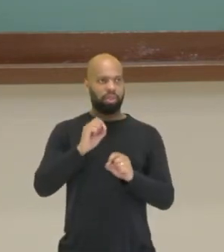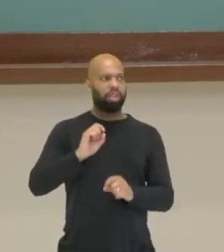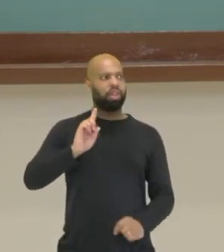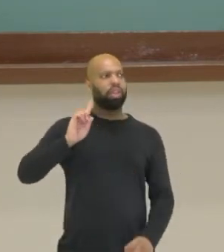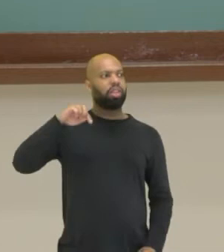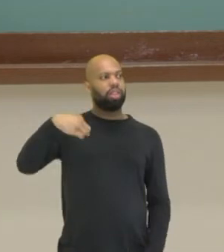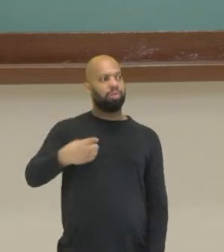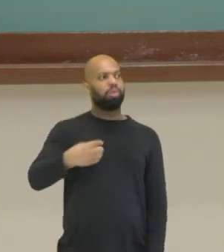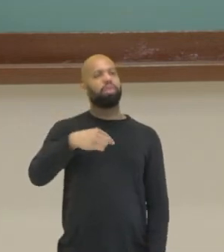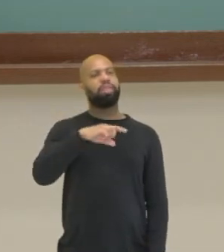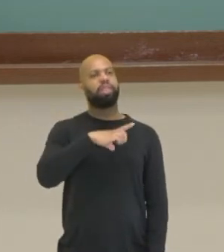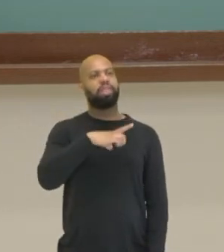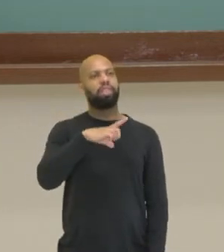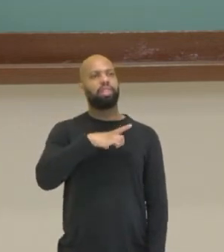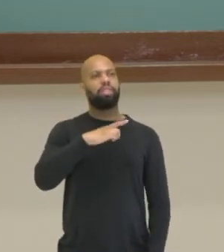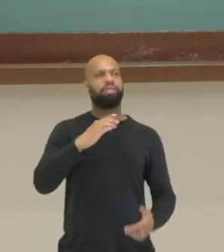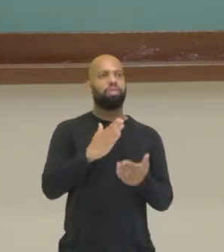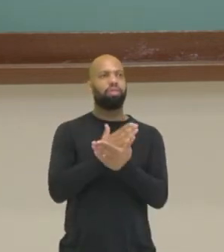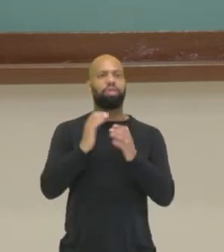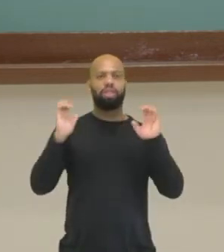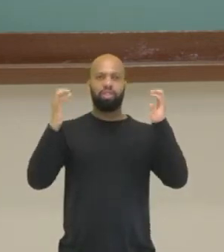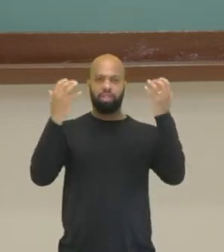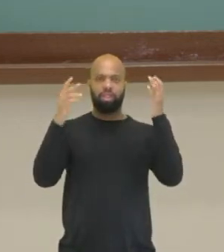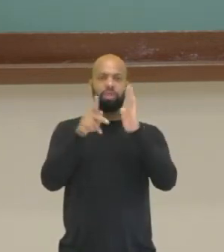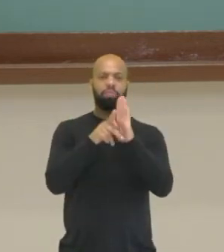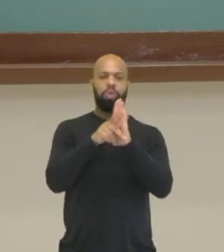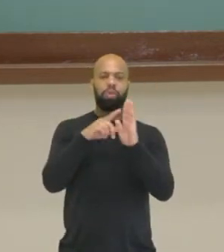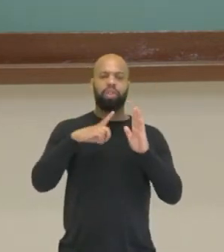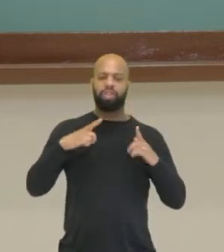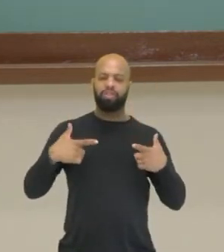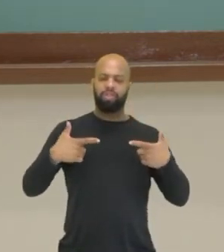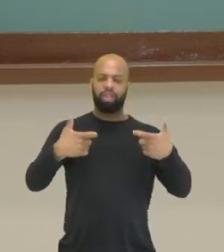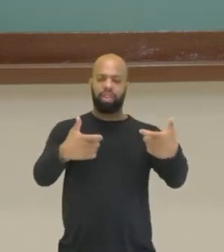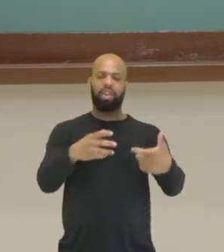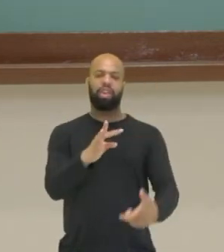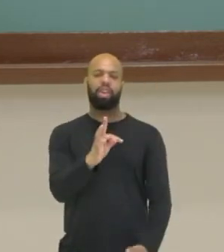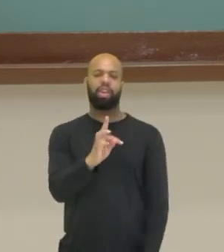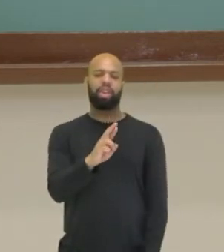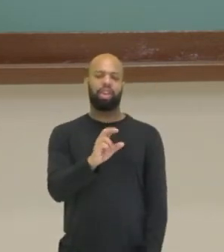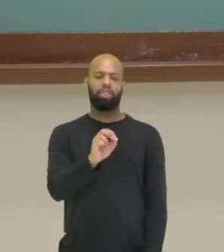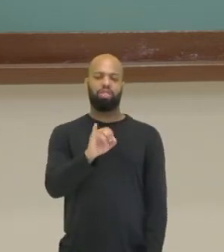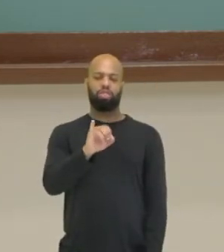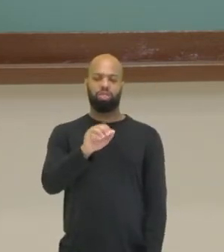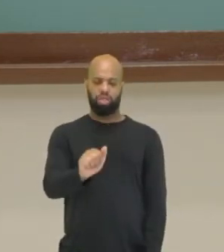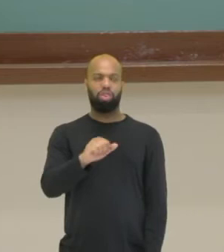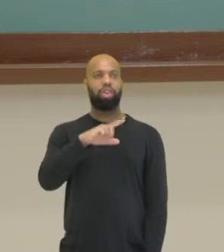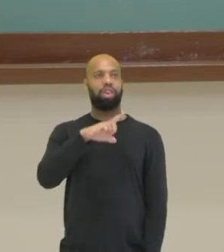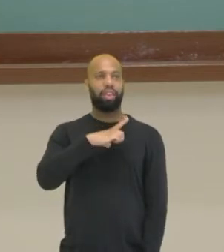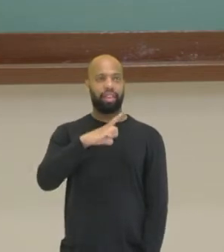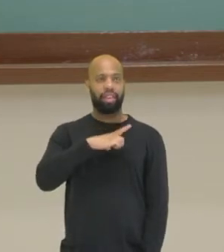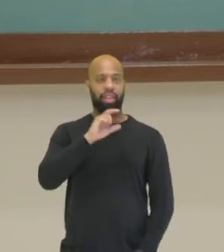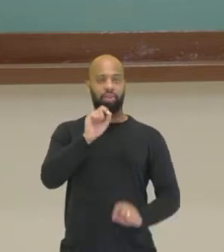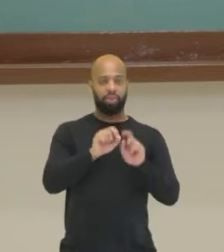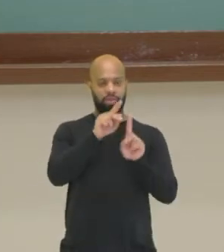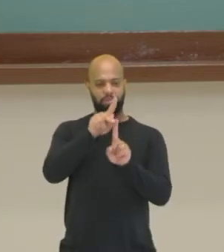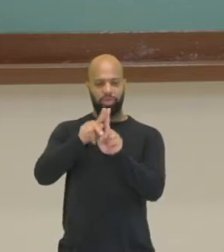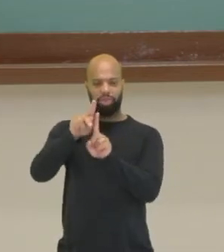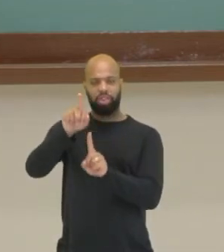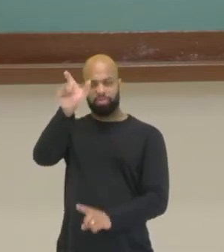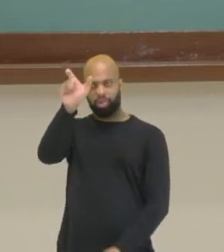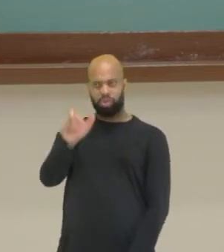após, inclusive, né, os eventos ali da Guerra de Troia, nós temos esse personagem Enéas, que já é